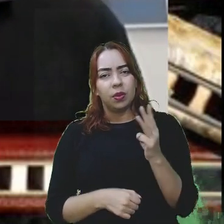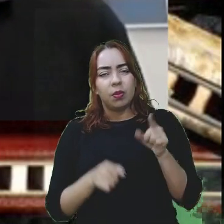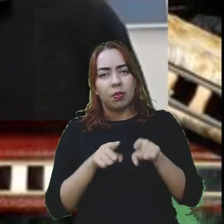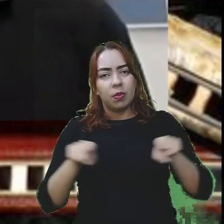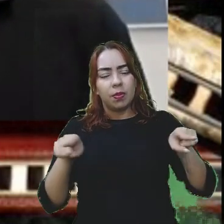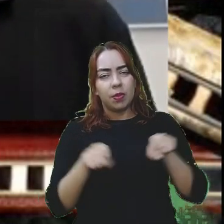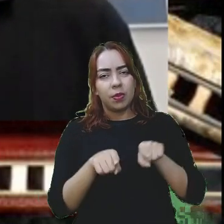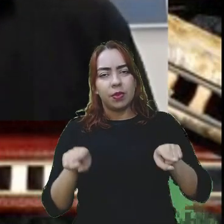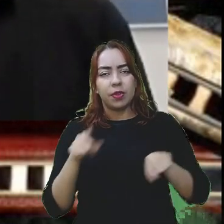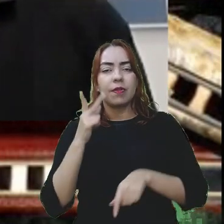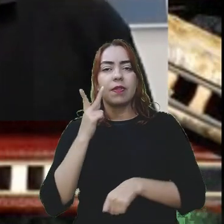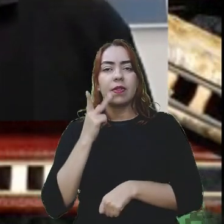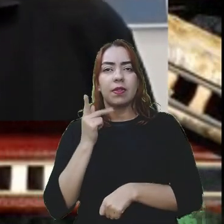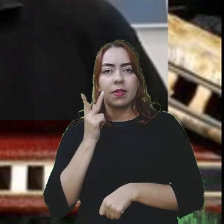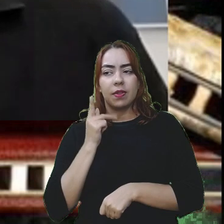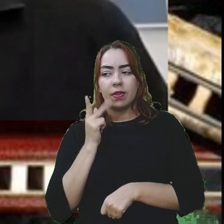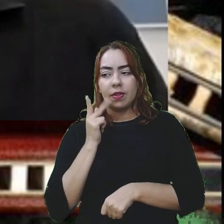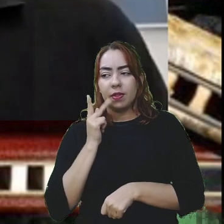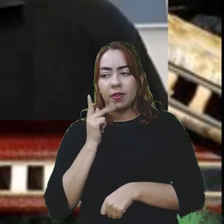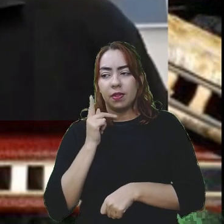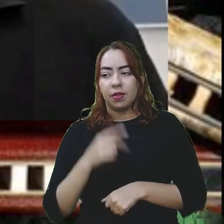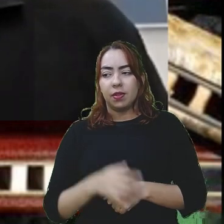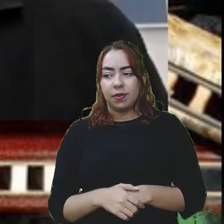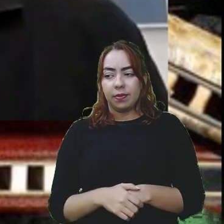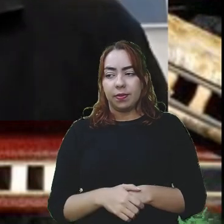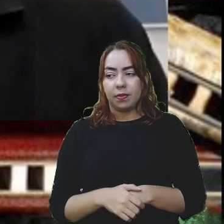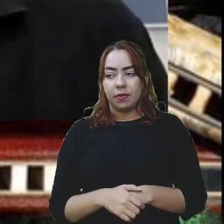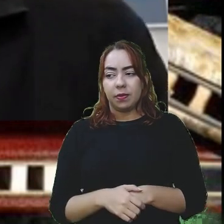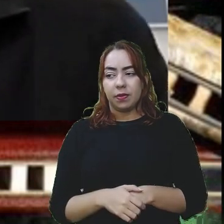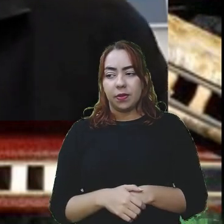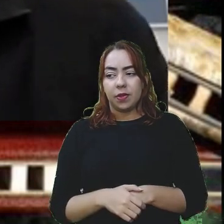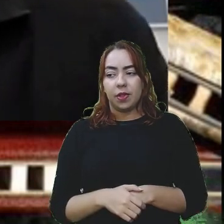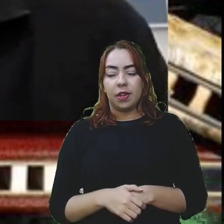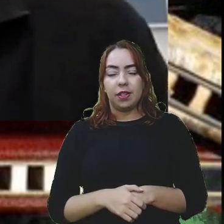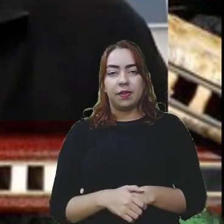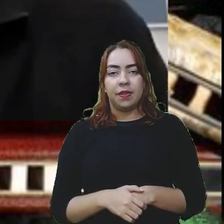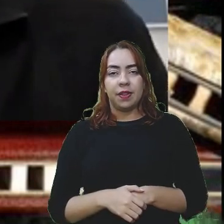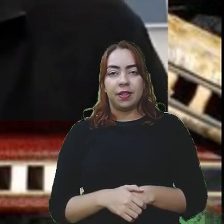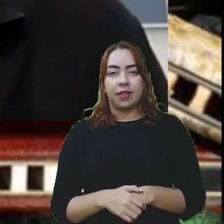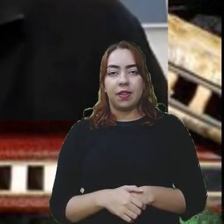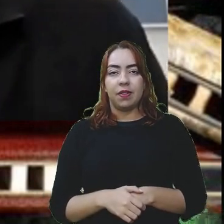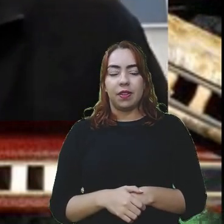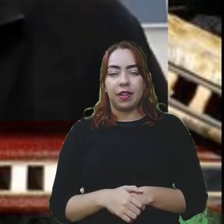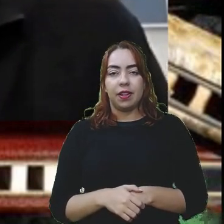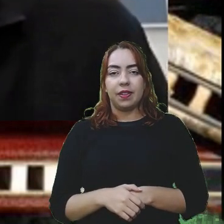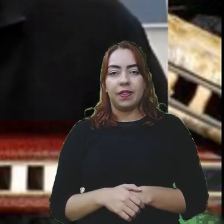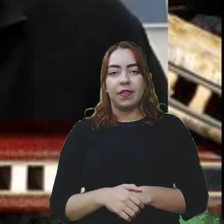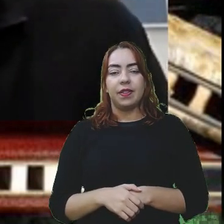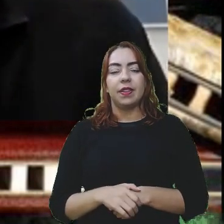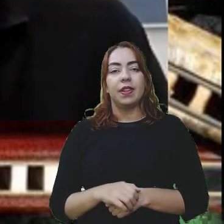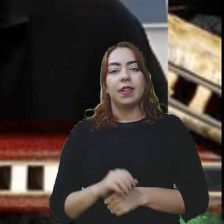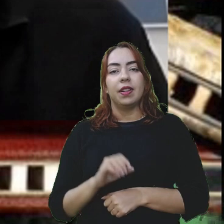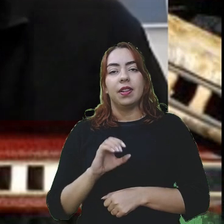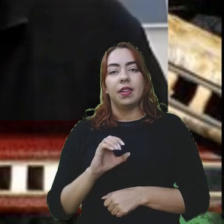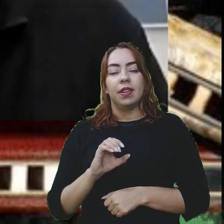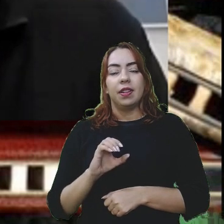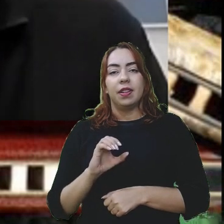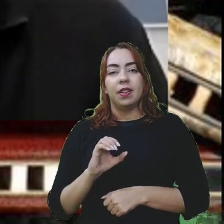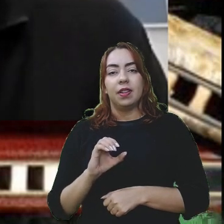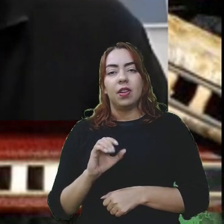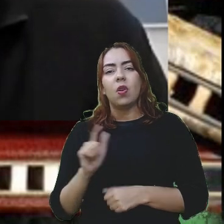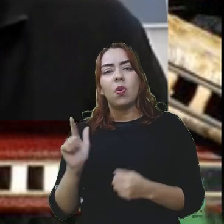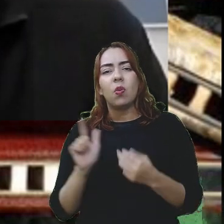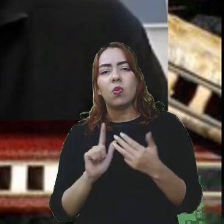não me lembro exatamente como, fez, se a memória não me falha, com Kainan Cavalcante. E eu te Também, pergunto, também. como é que foi o teu